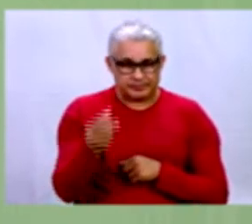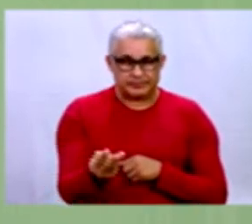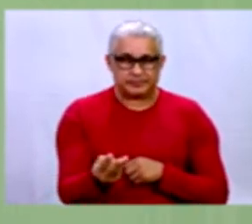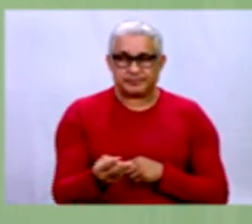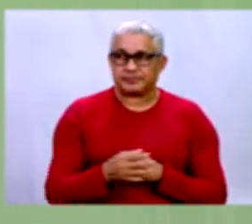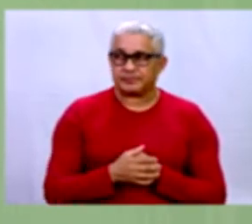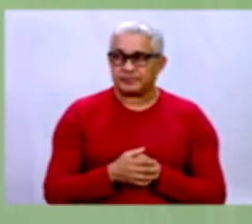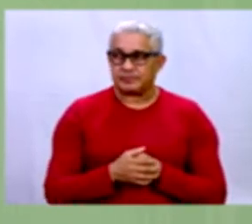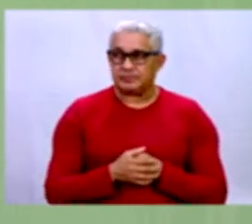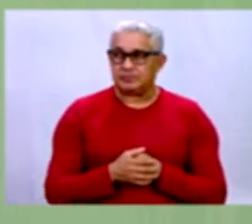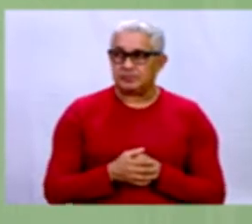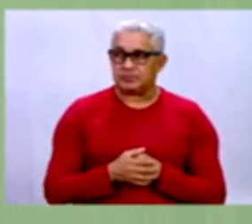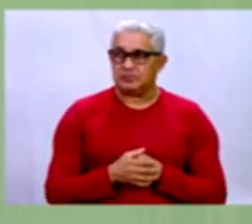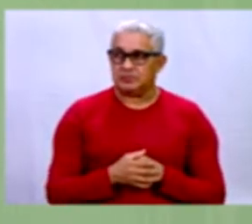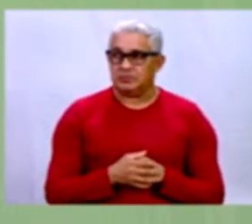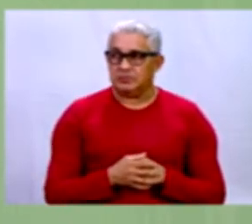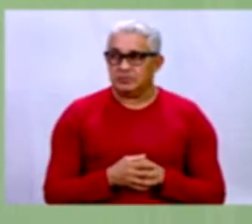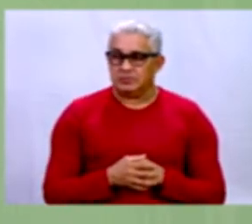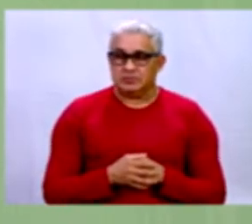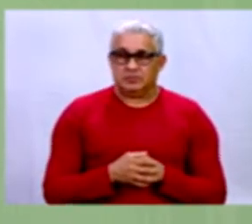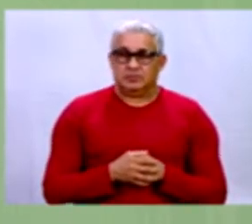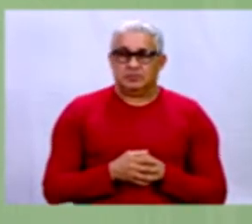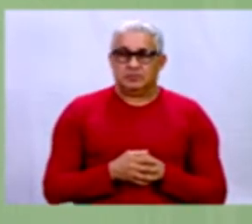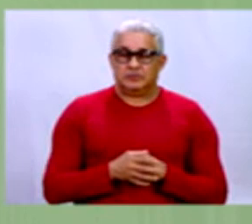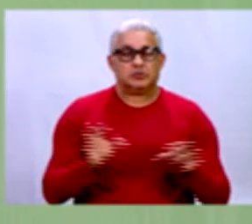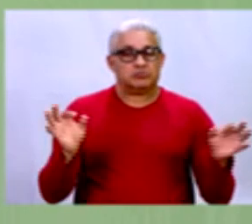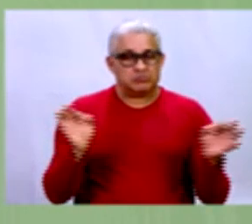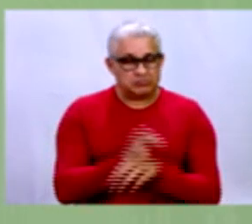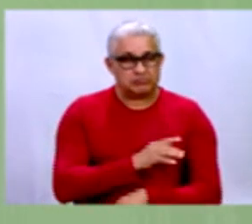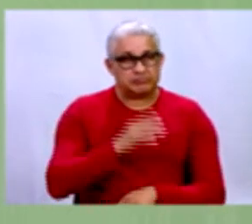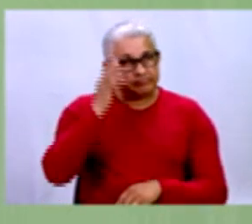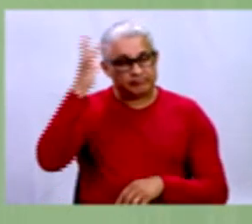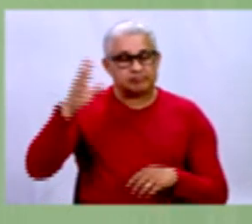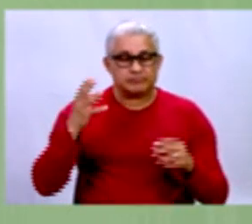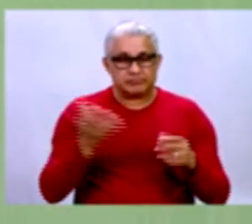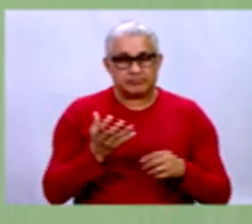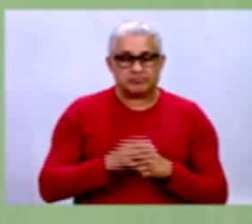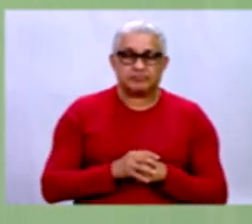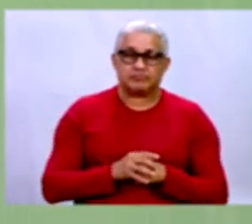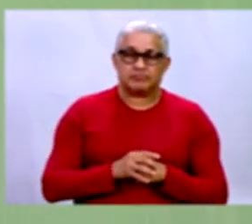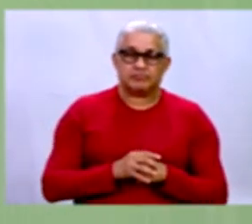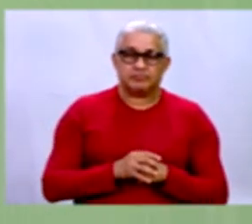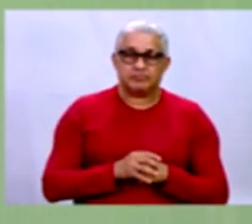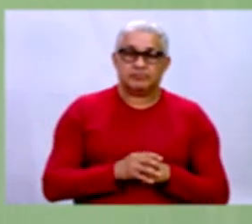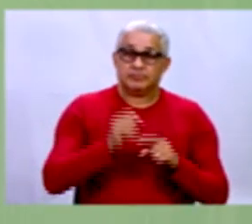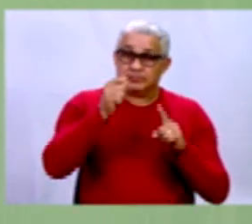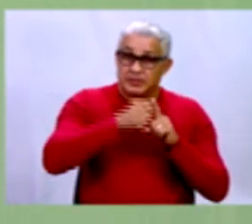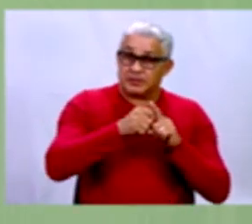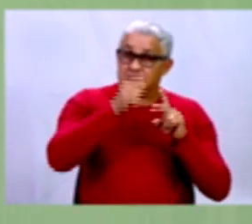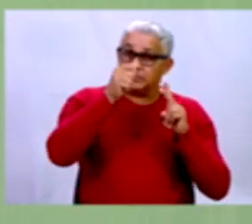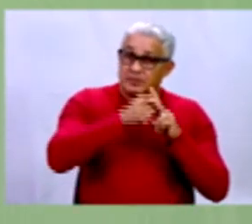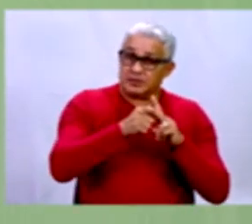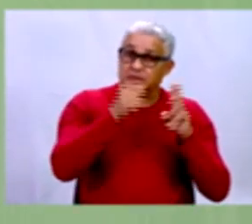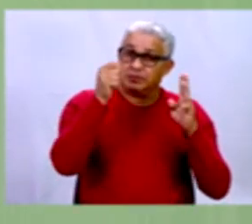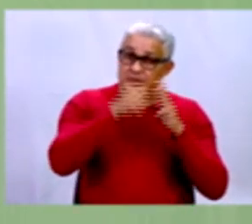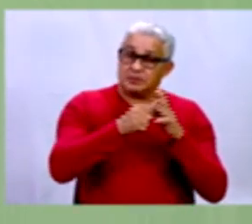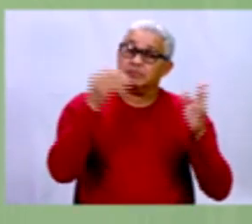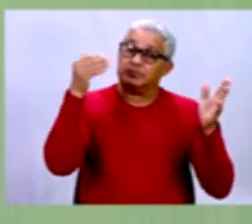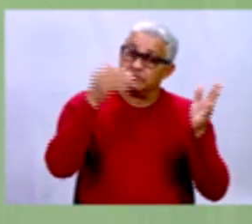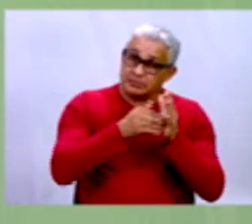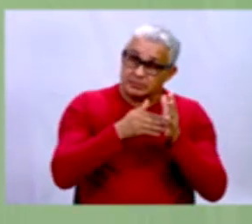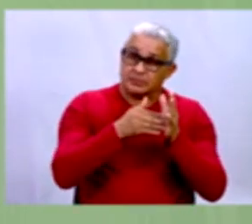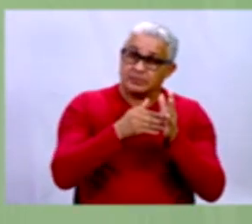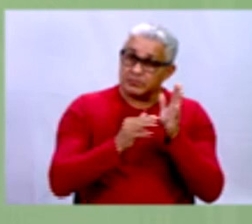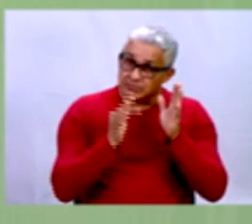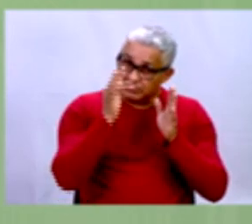A viagem custará 3 mil. E para realizar o seu sonho, você deseja realizar depósitos mensais até lá. Já que o